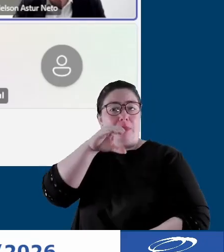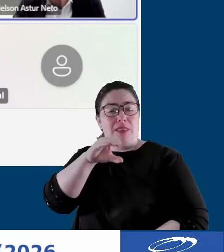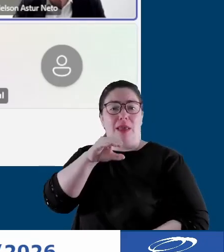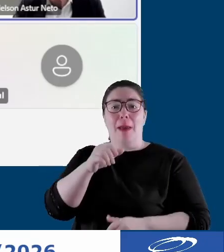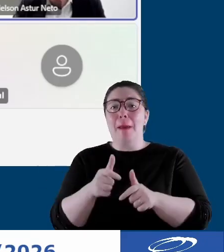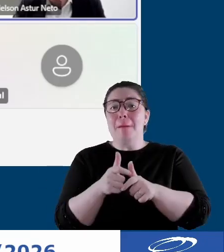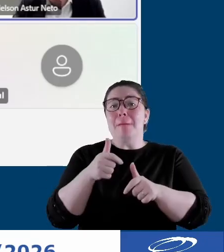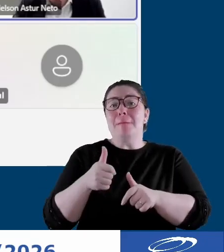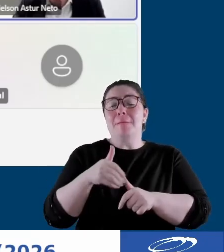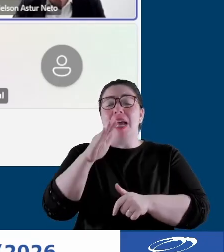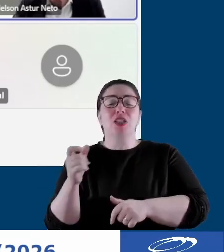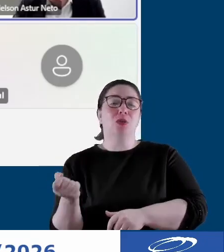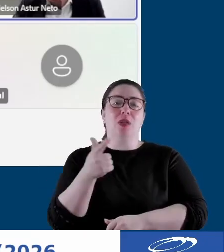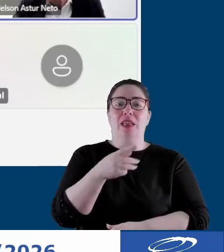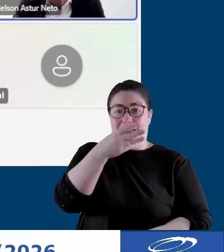está sim